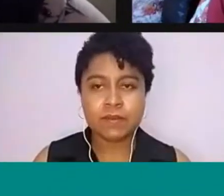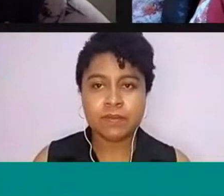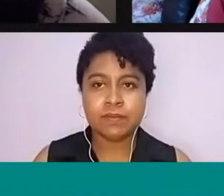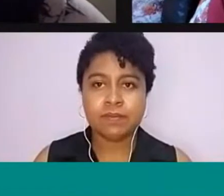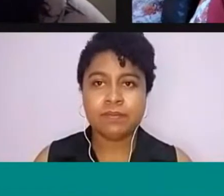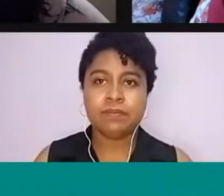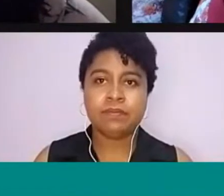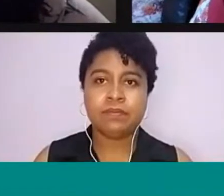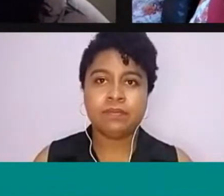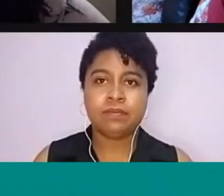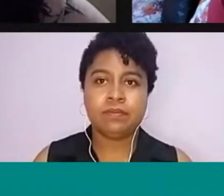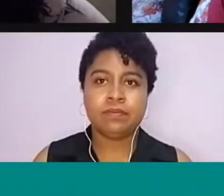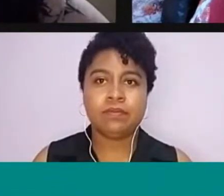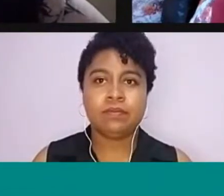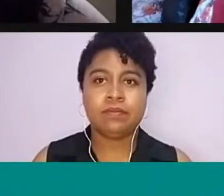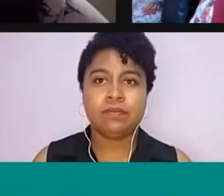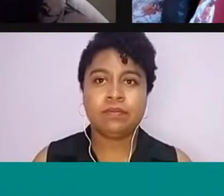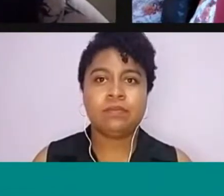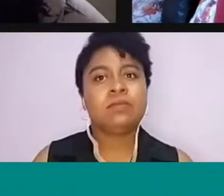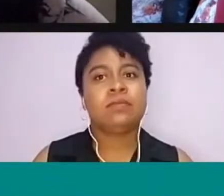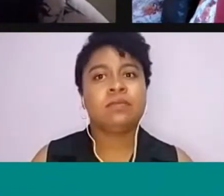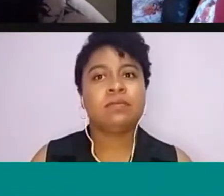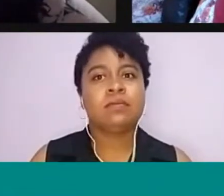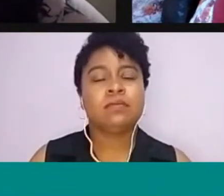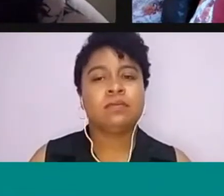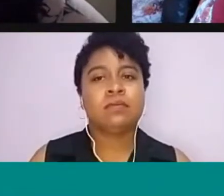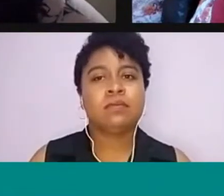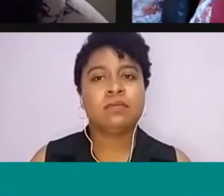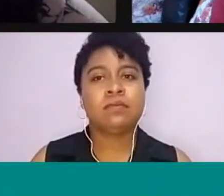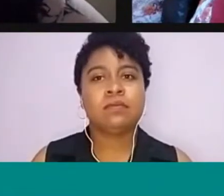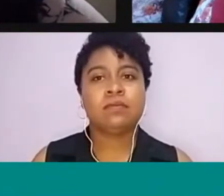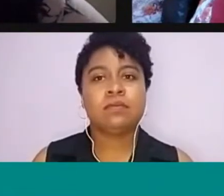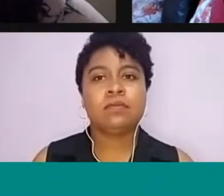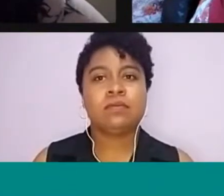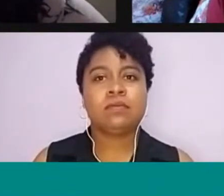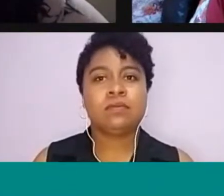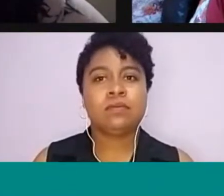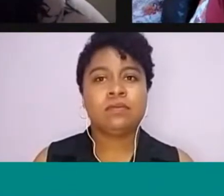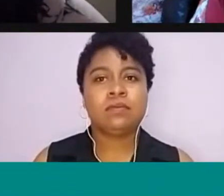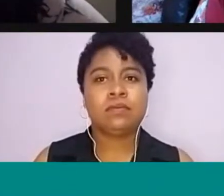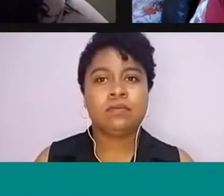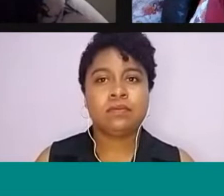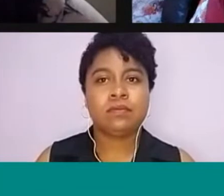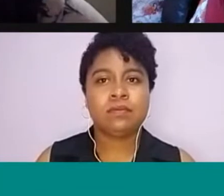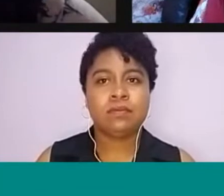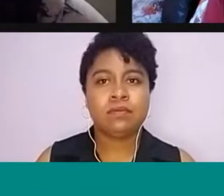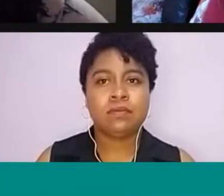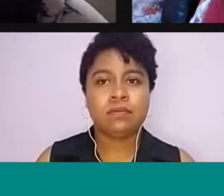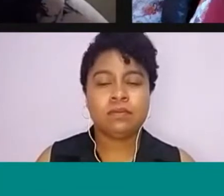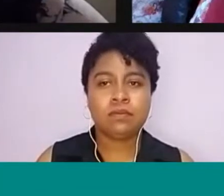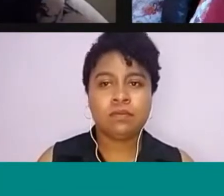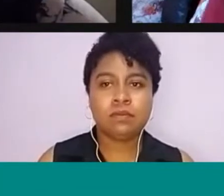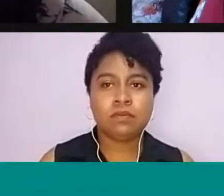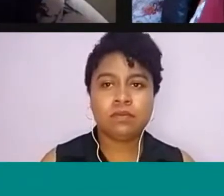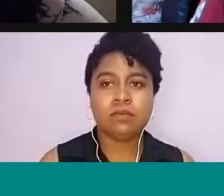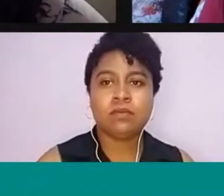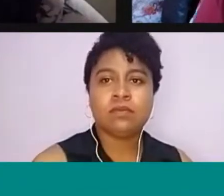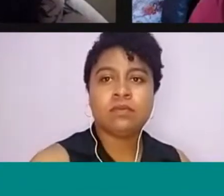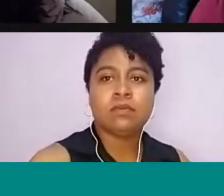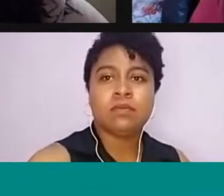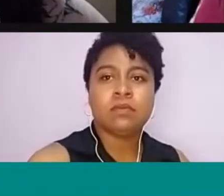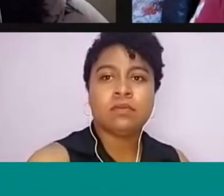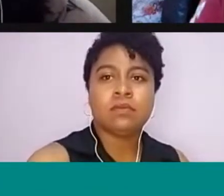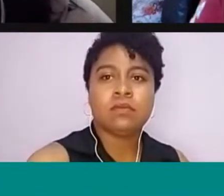Inclusive, algo interessante é que você pode juntar, por exemplo, um professor de química com um professor de